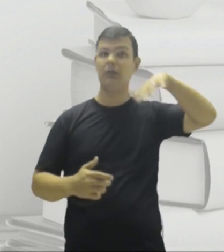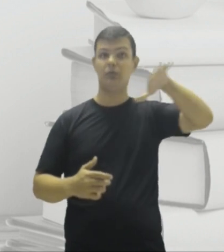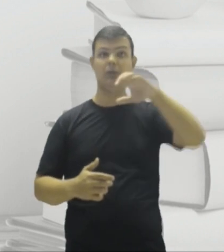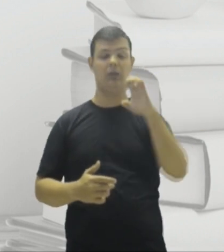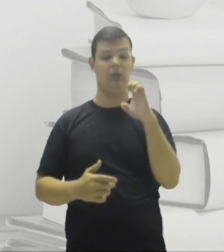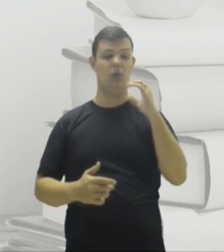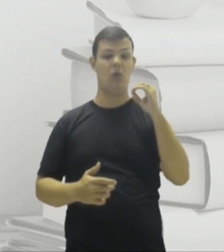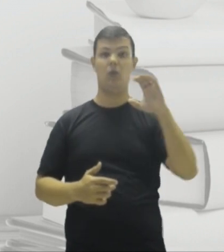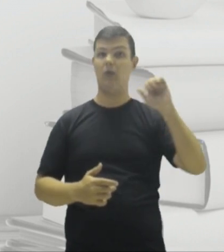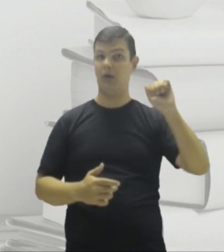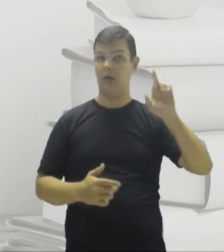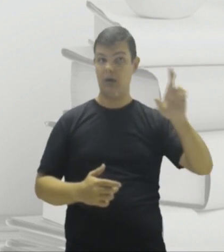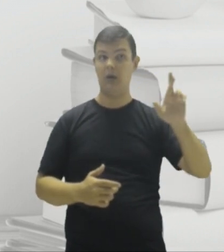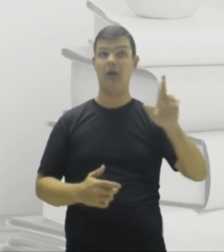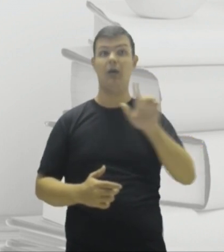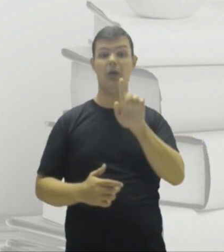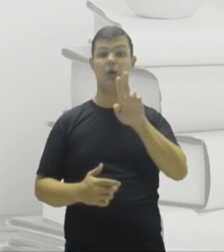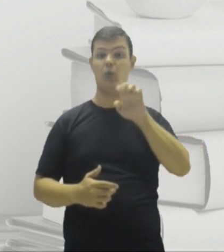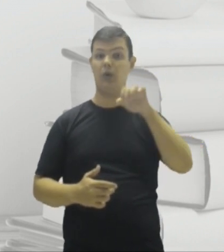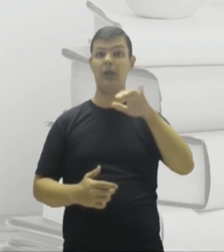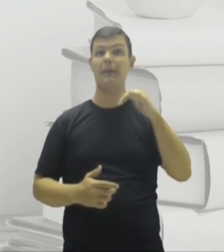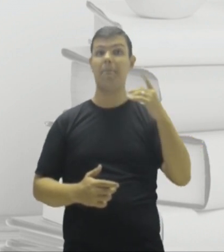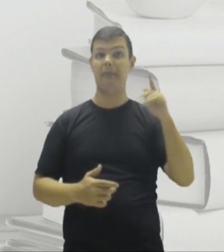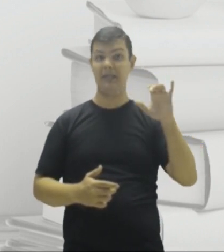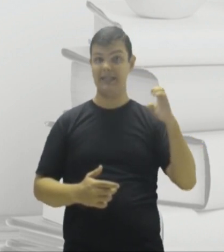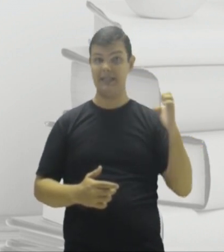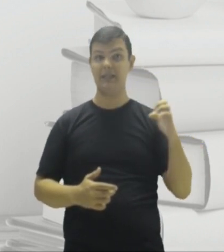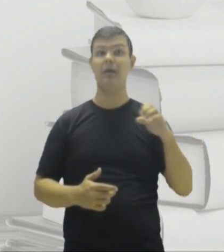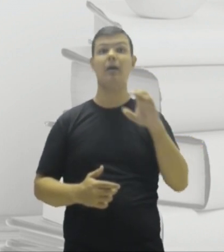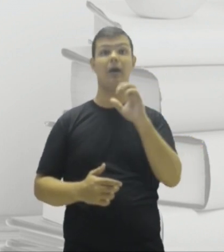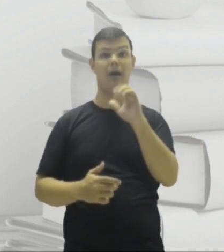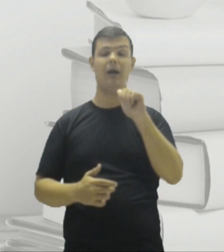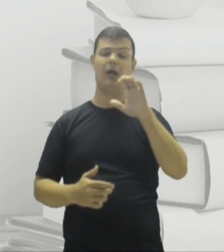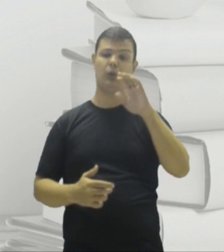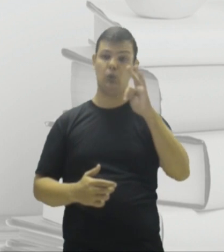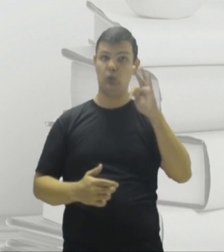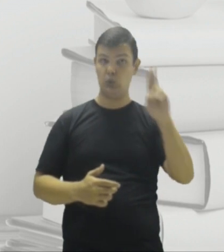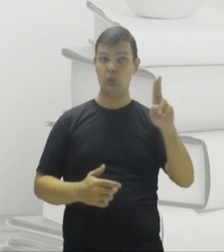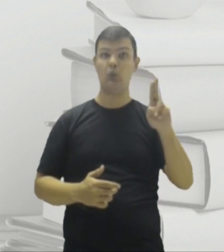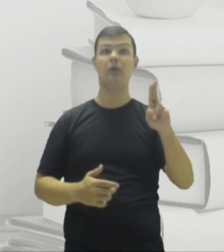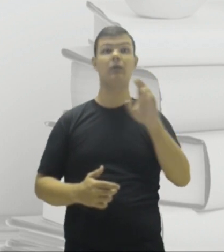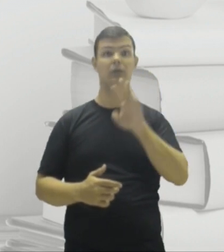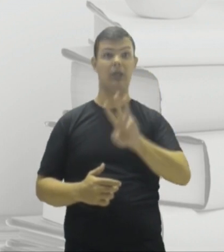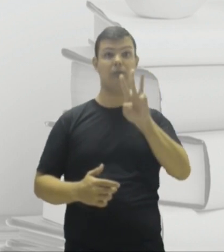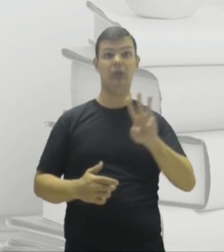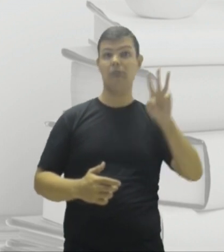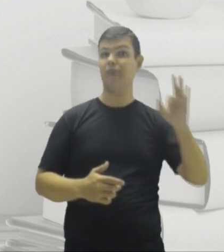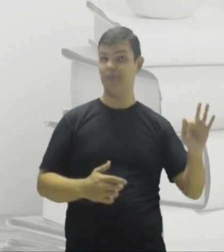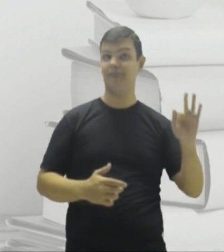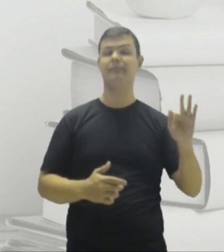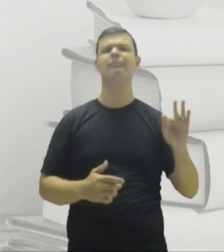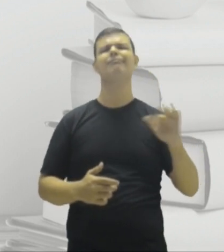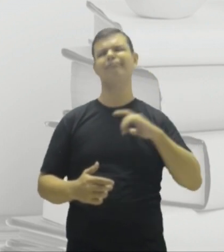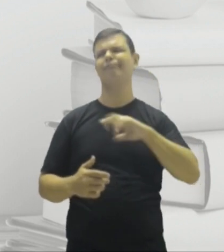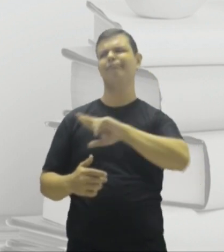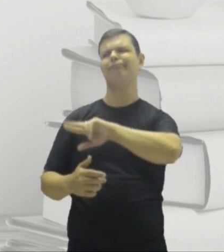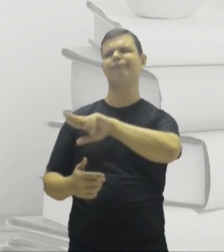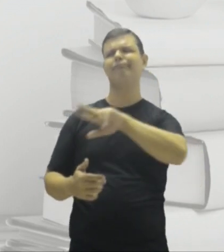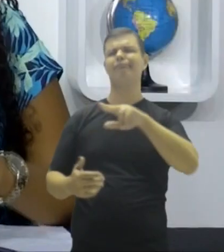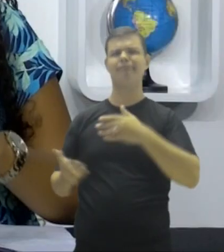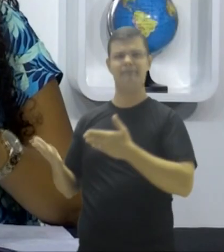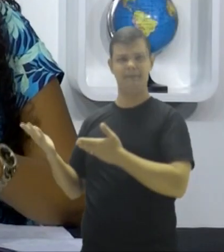o ECOA, o Greenpeace, o Acatu, o WWF e outros órgãos,